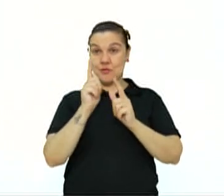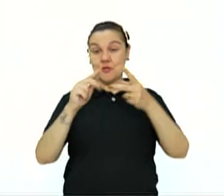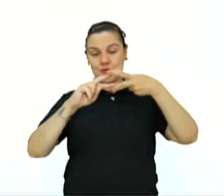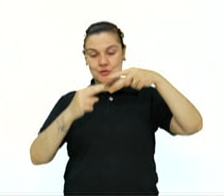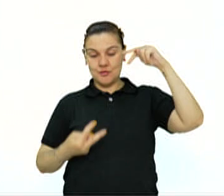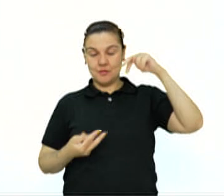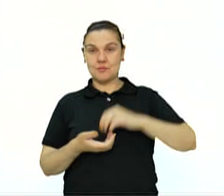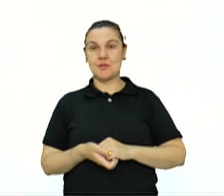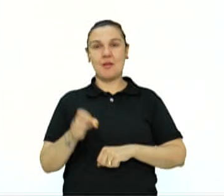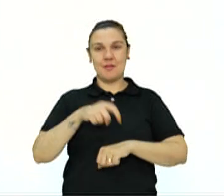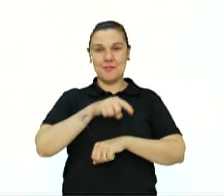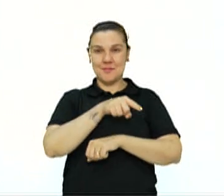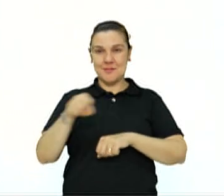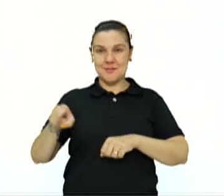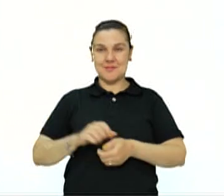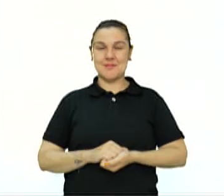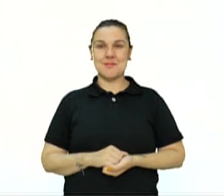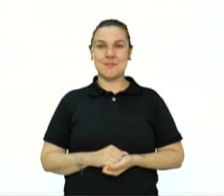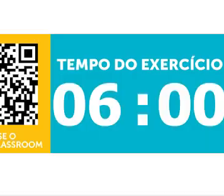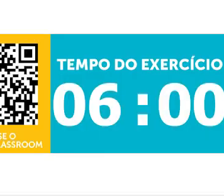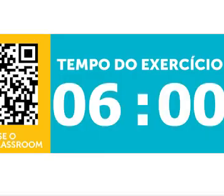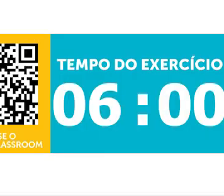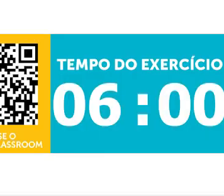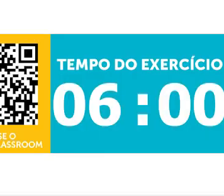população genética? Agora é com vocês, gente.